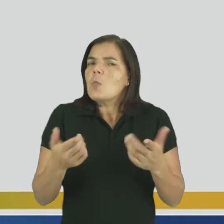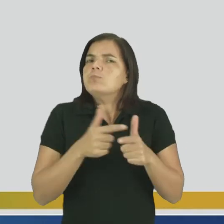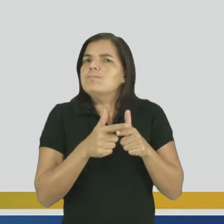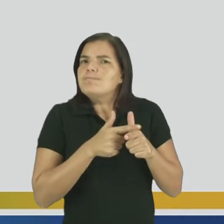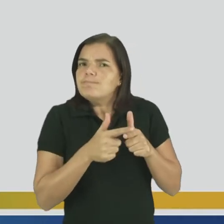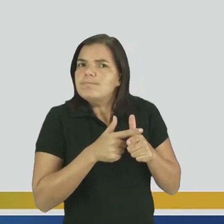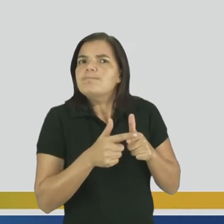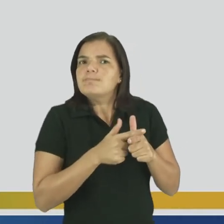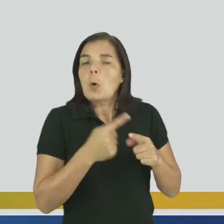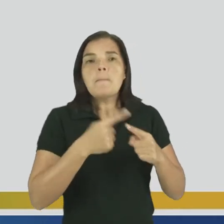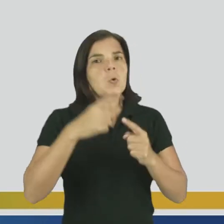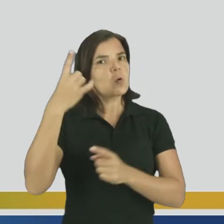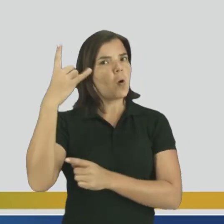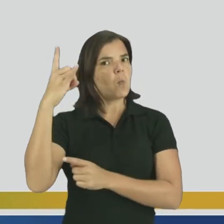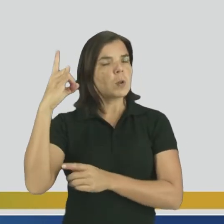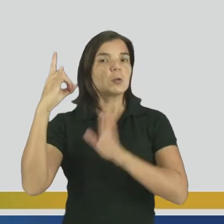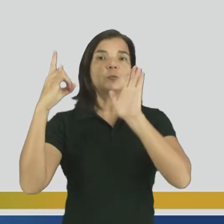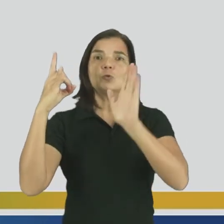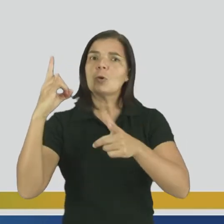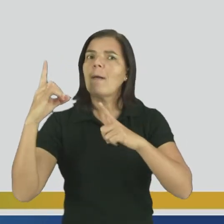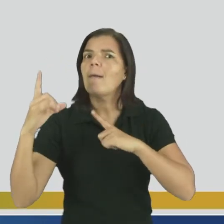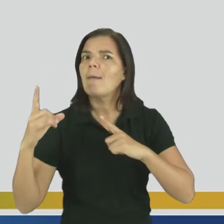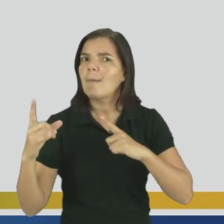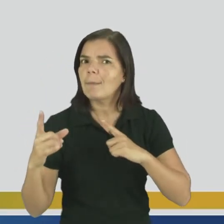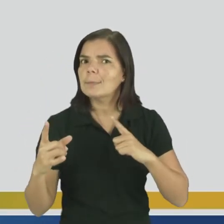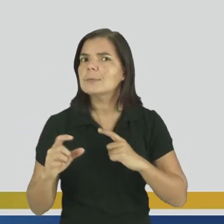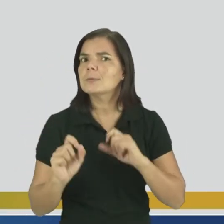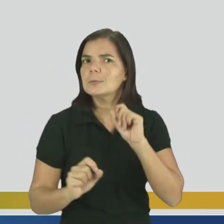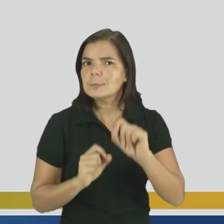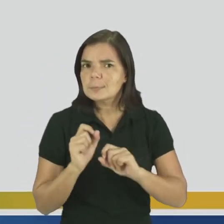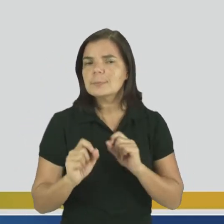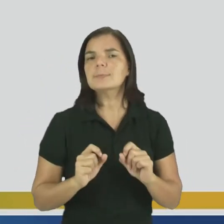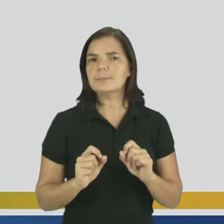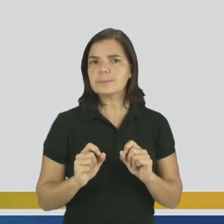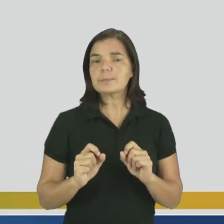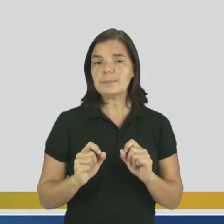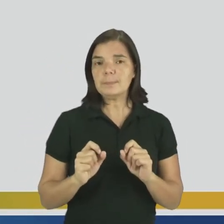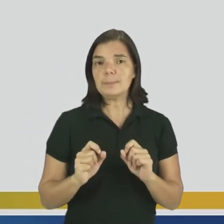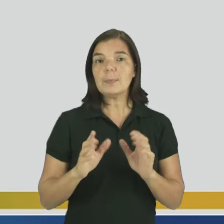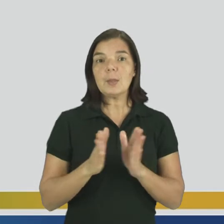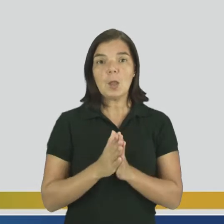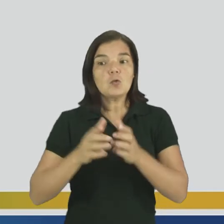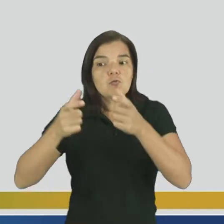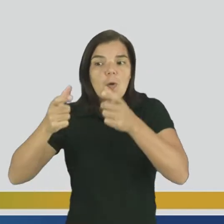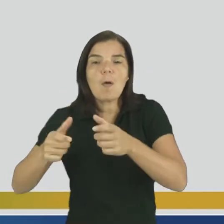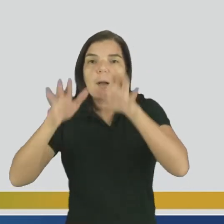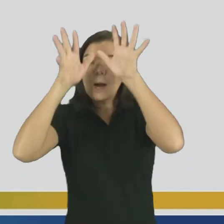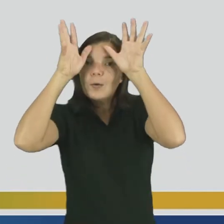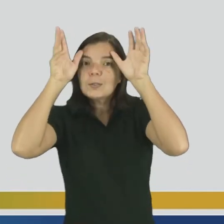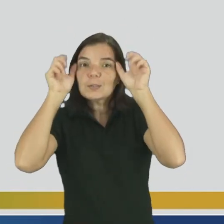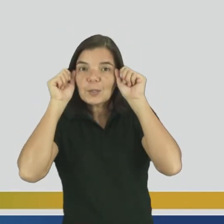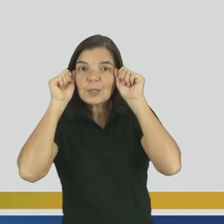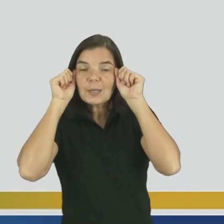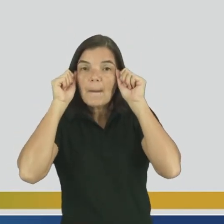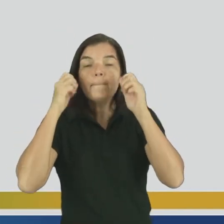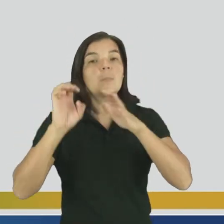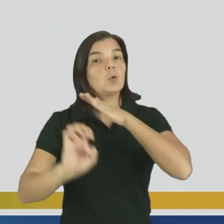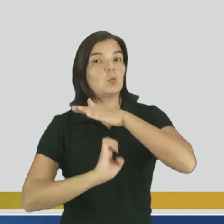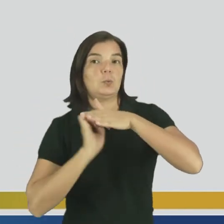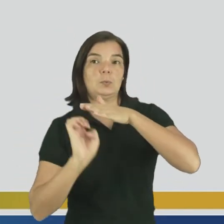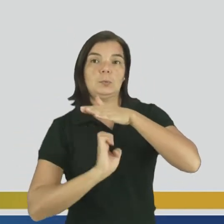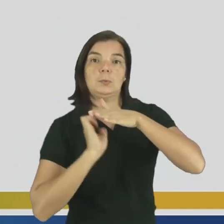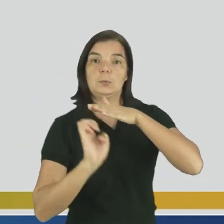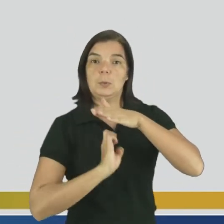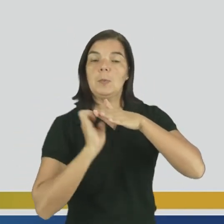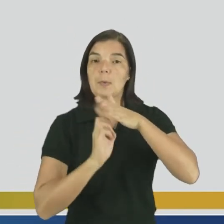problema, porque a Bolívia já tinha arrendado, né, essa região do Acre para uma empresa,